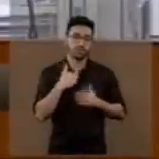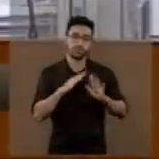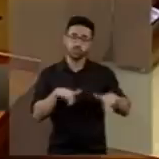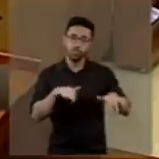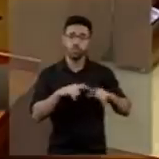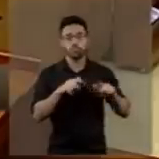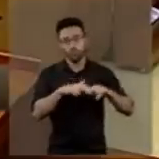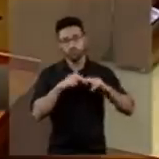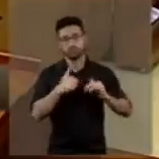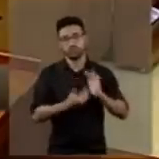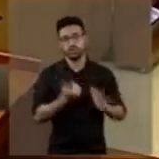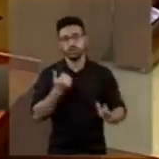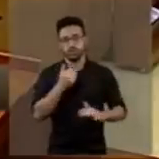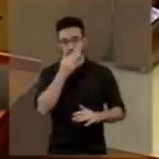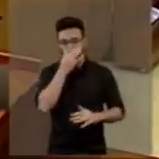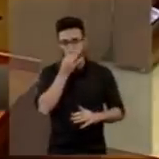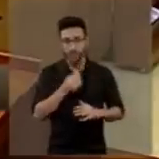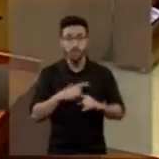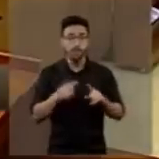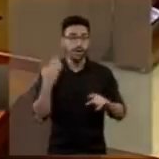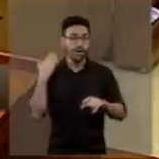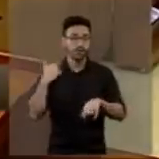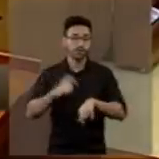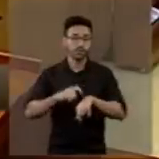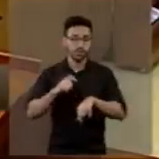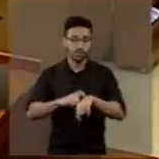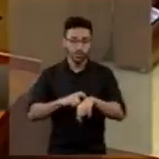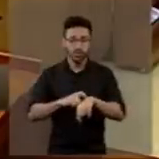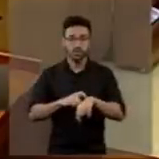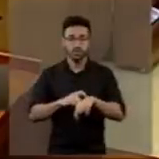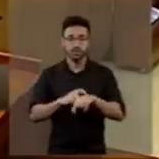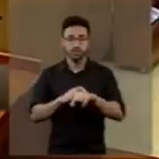da propositura da ação...